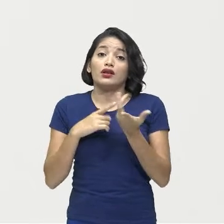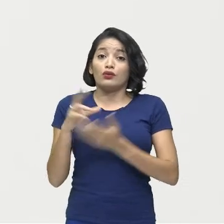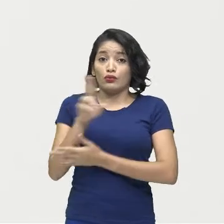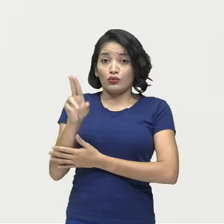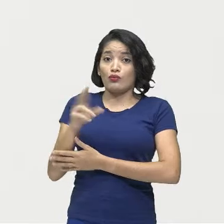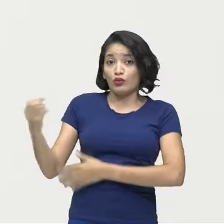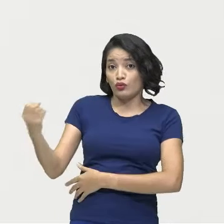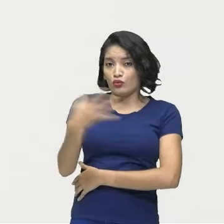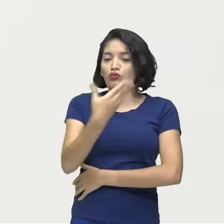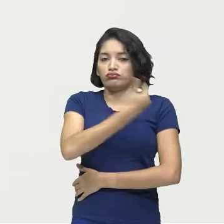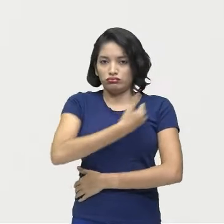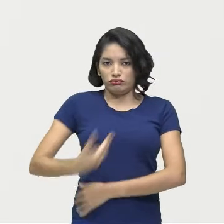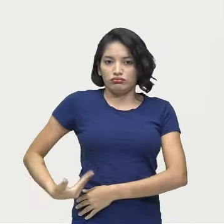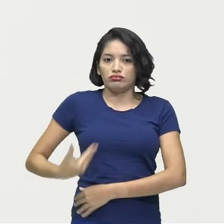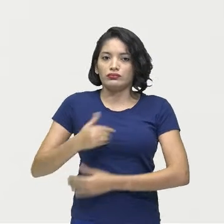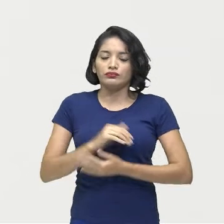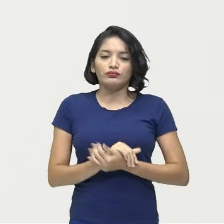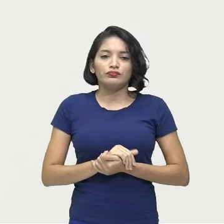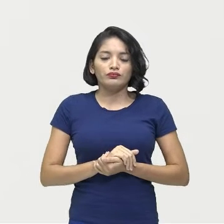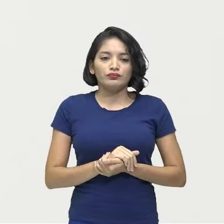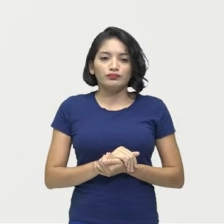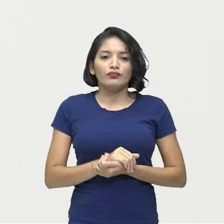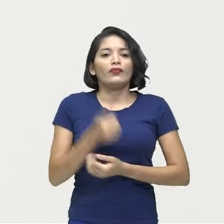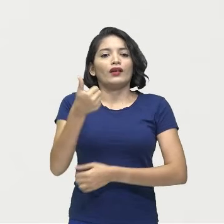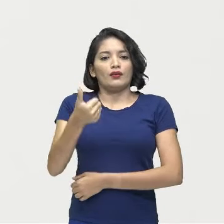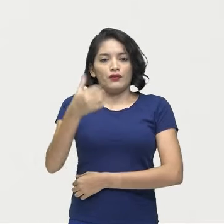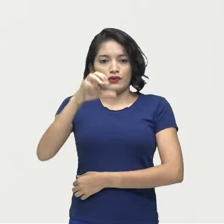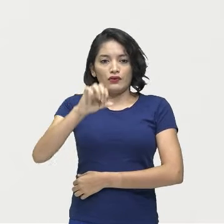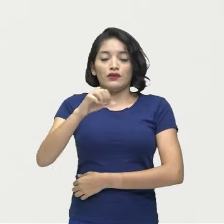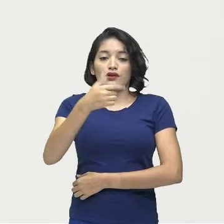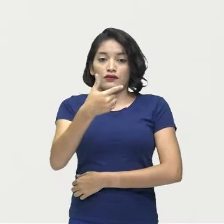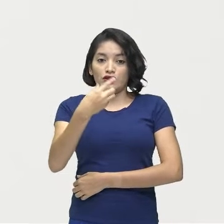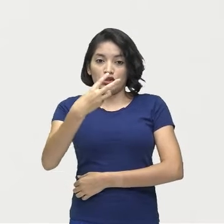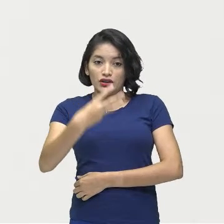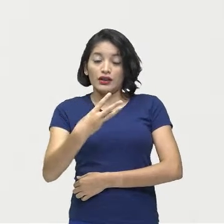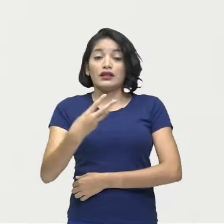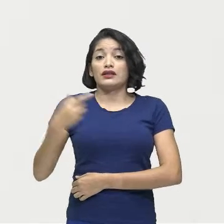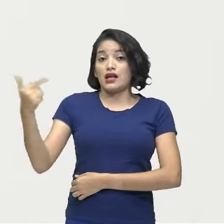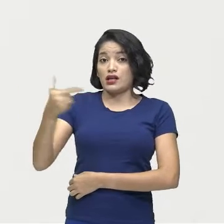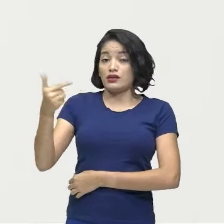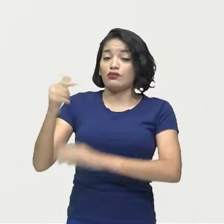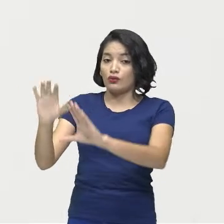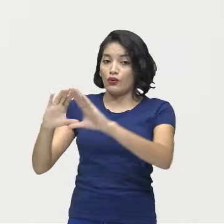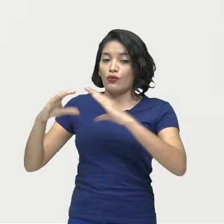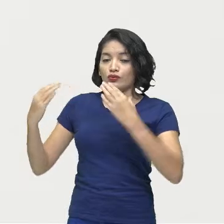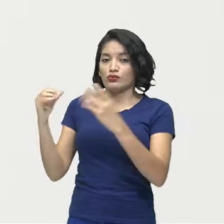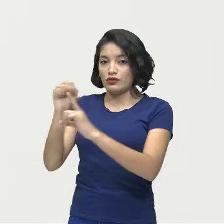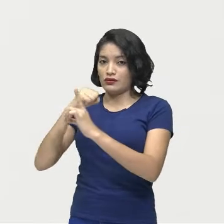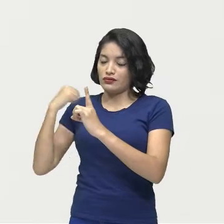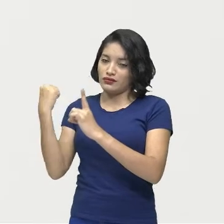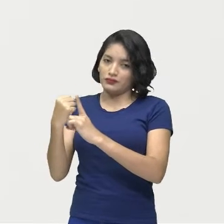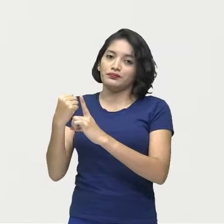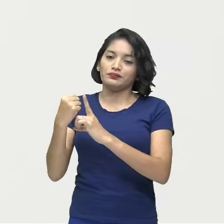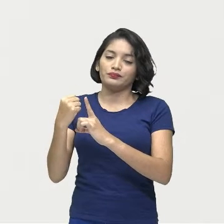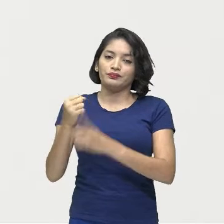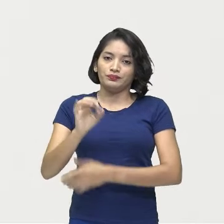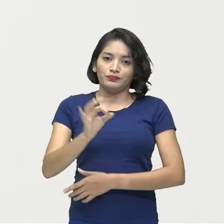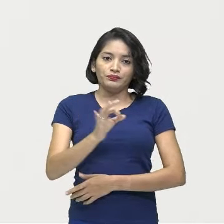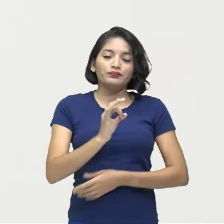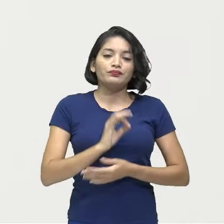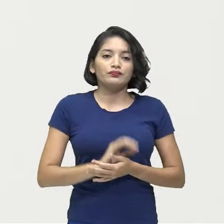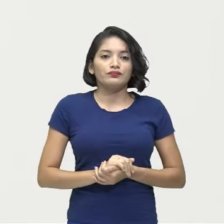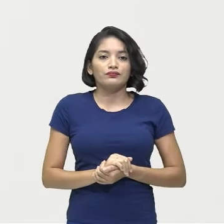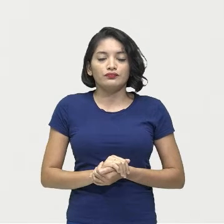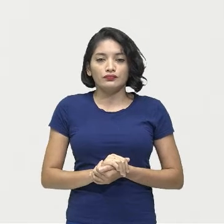governo, certo? Em 1923, nós vamos ter a segunda Constituição Socialista, certo?